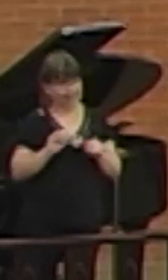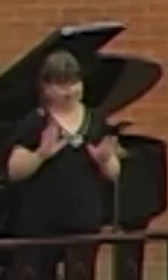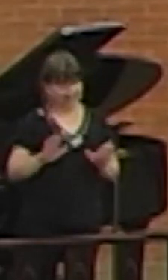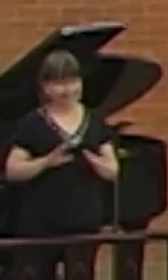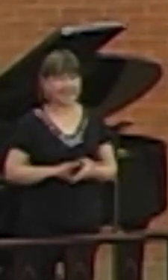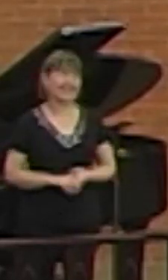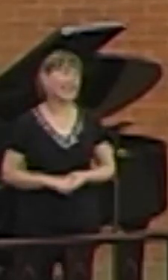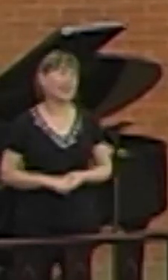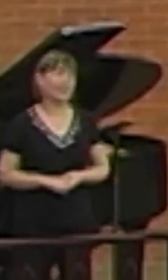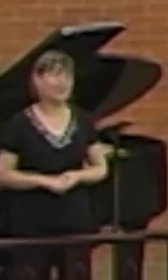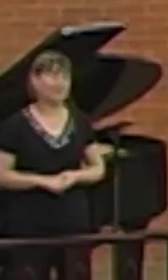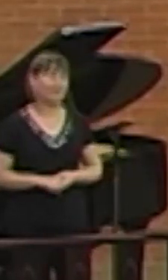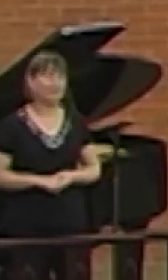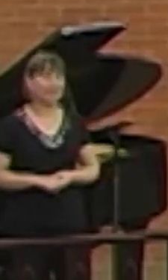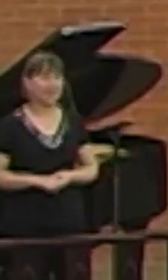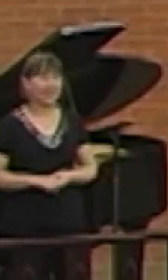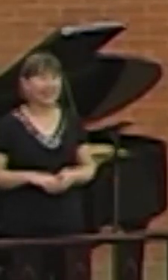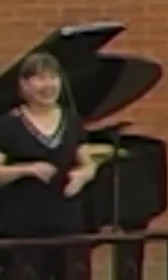interessante